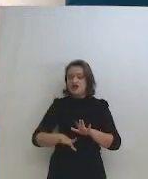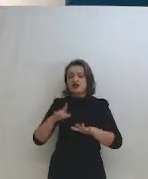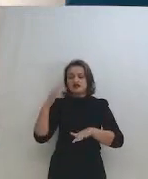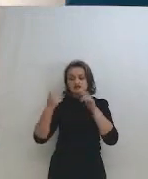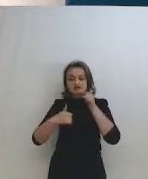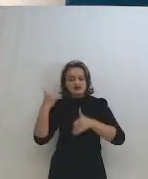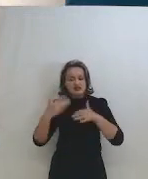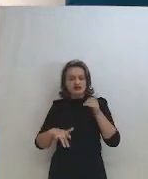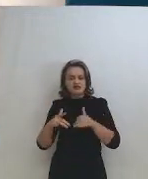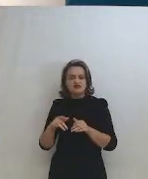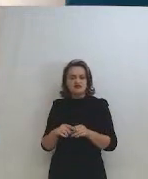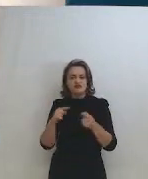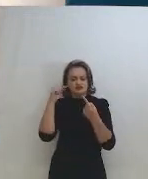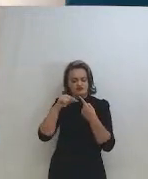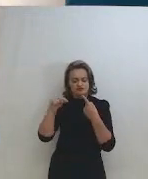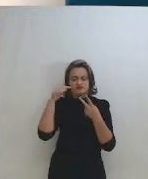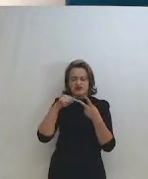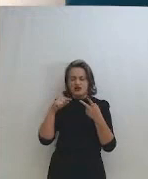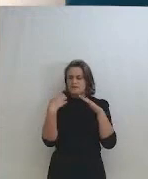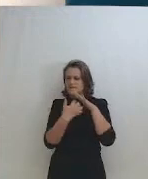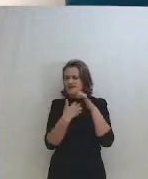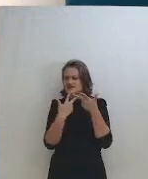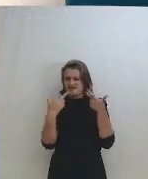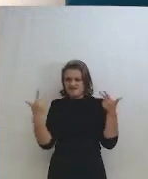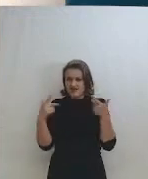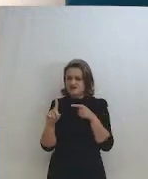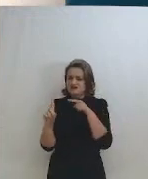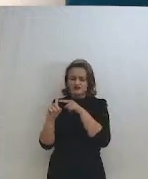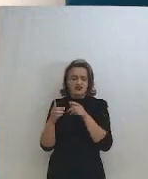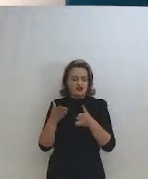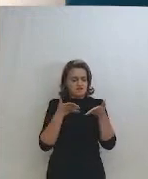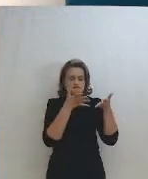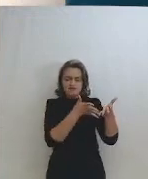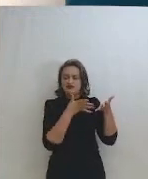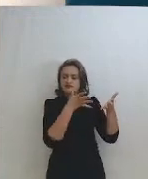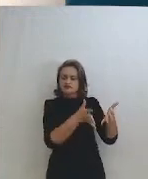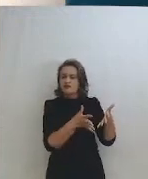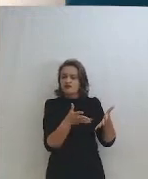várias empresas como Colacionados Altos, já fala muito sobre quem somos.